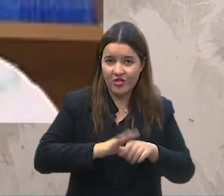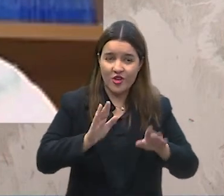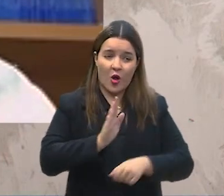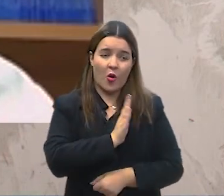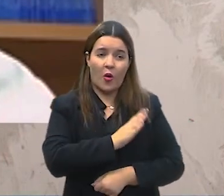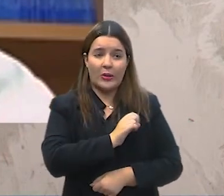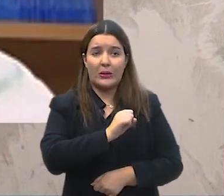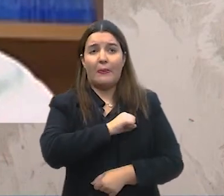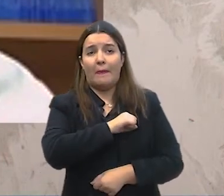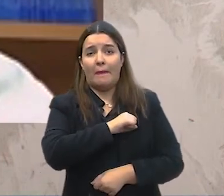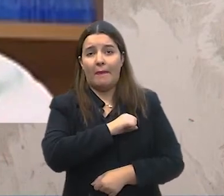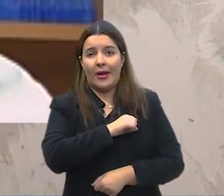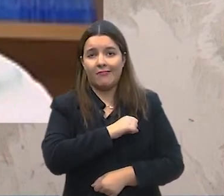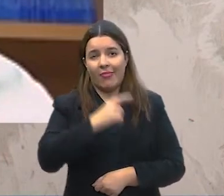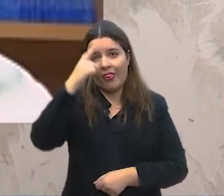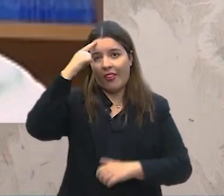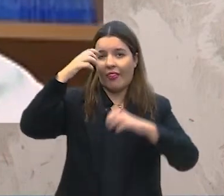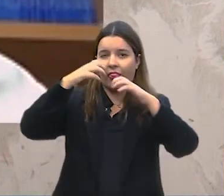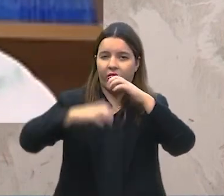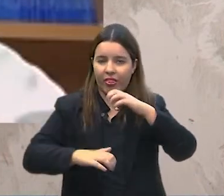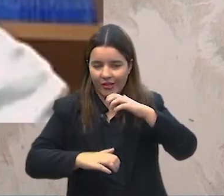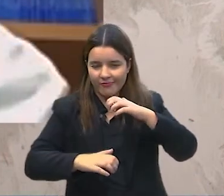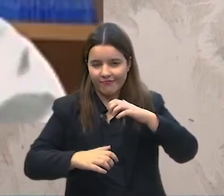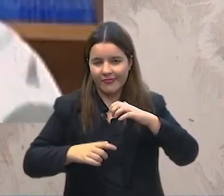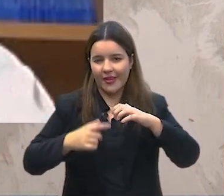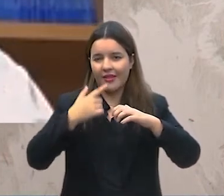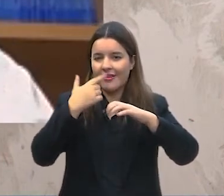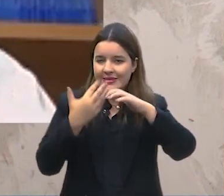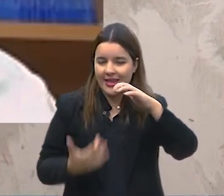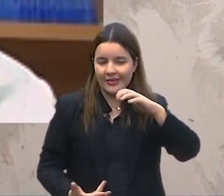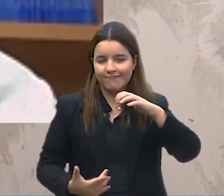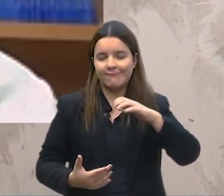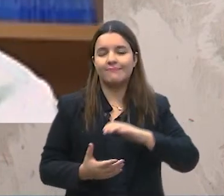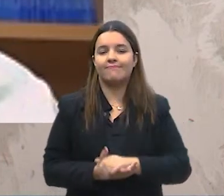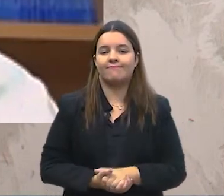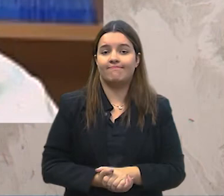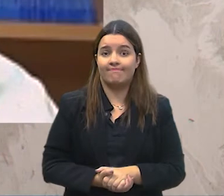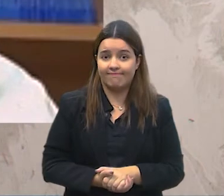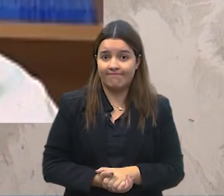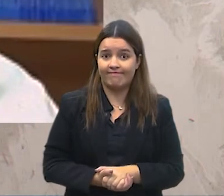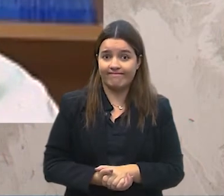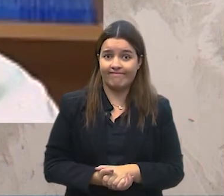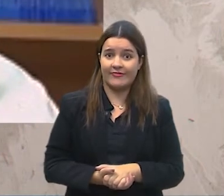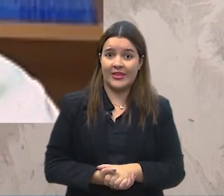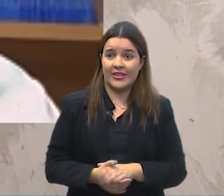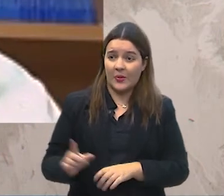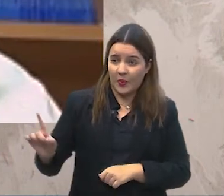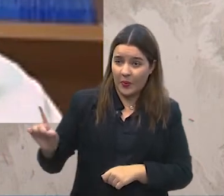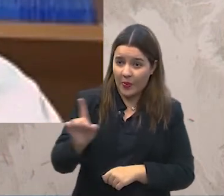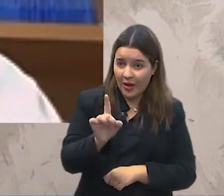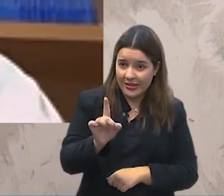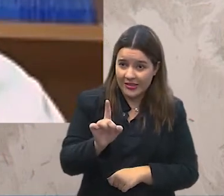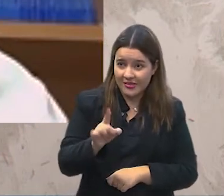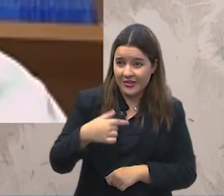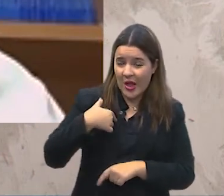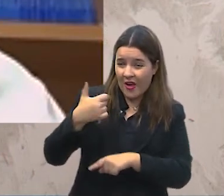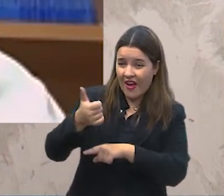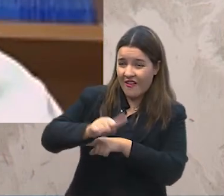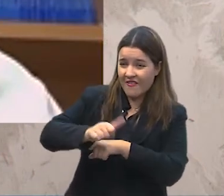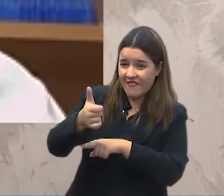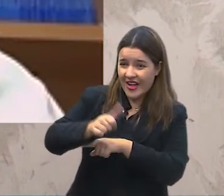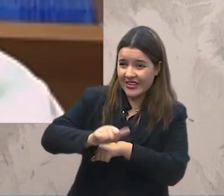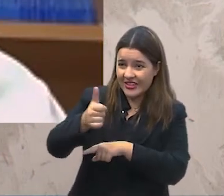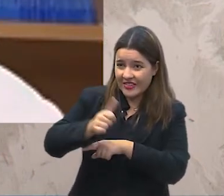já tiveram um derrame cerebral ou coisa que o valha, e que, quando a gente avalia esses pacientes,